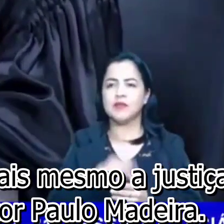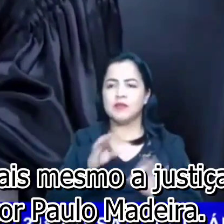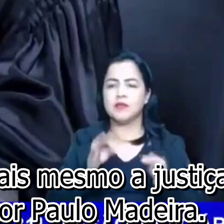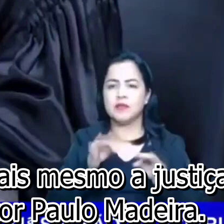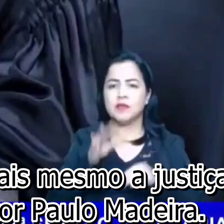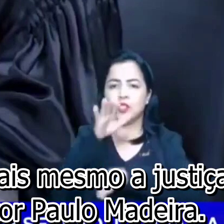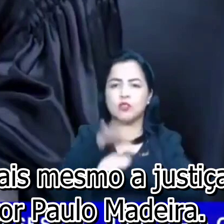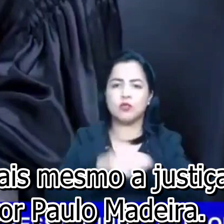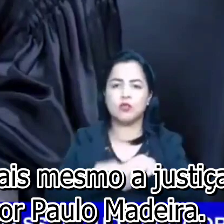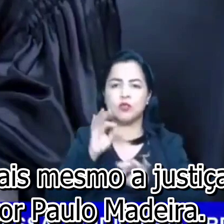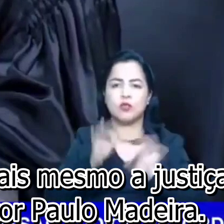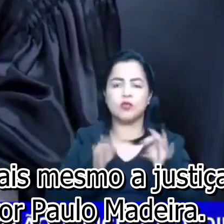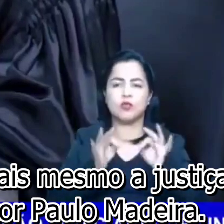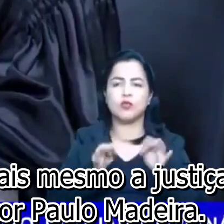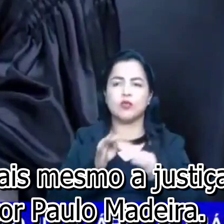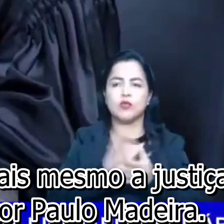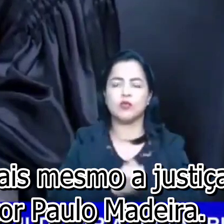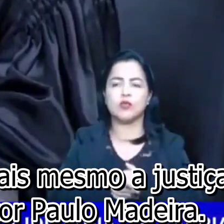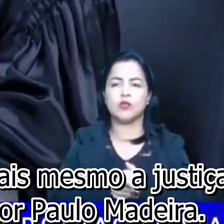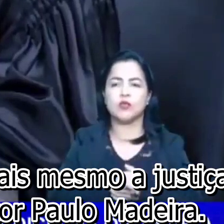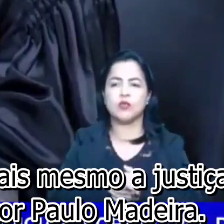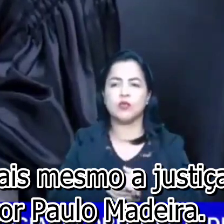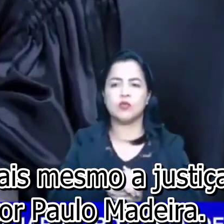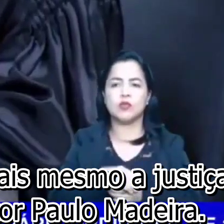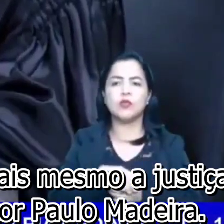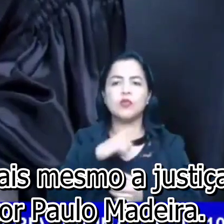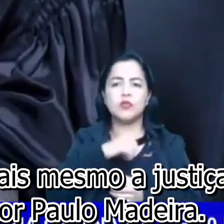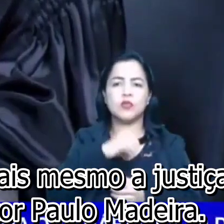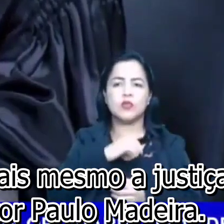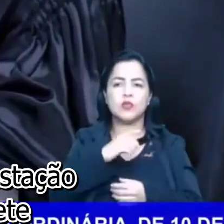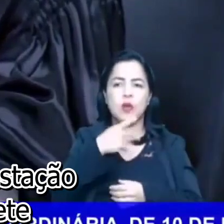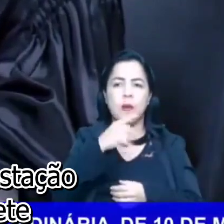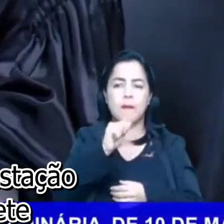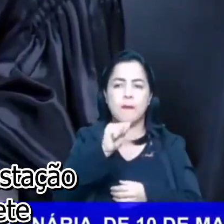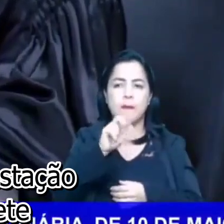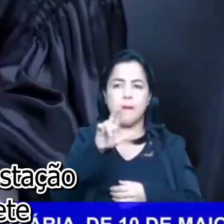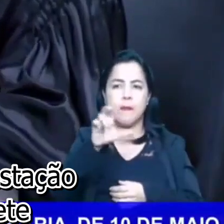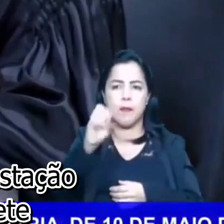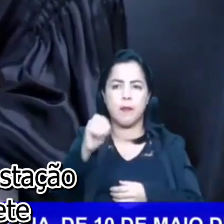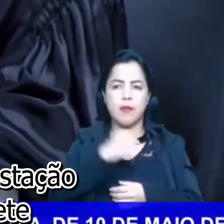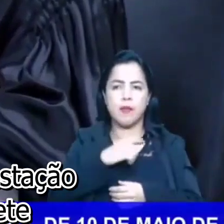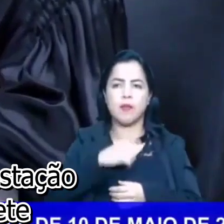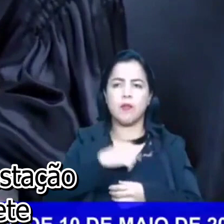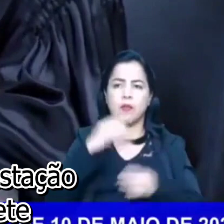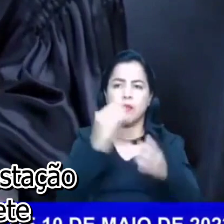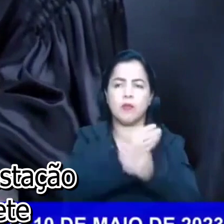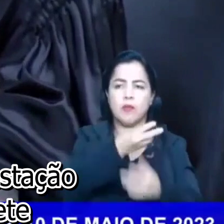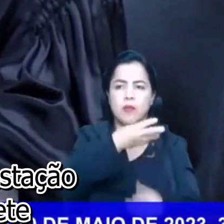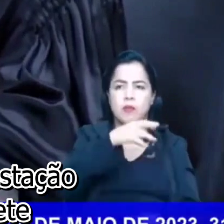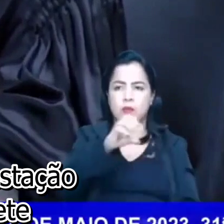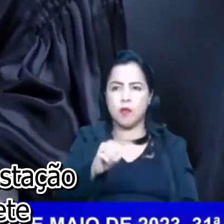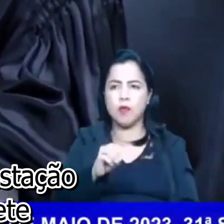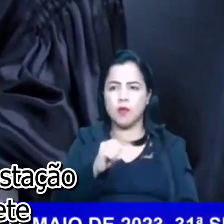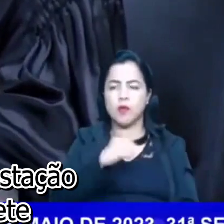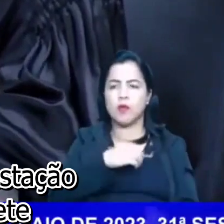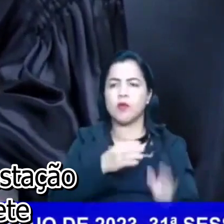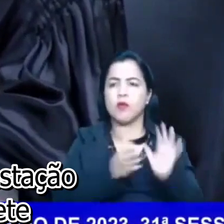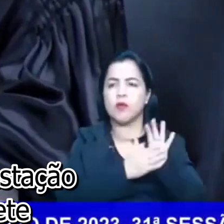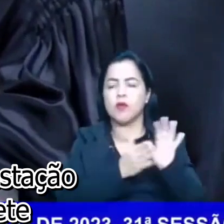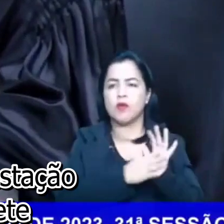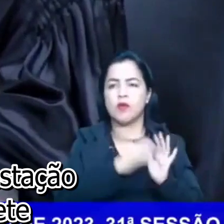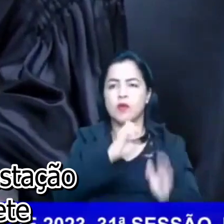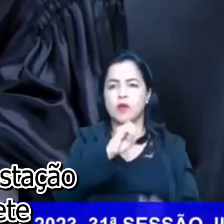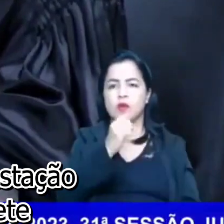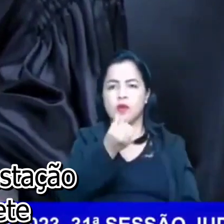Então, eu chamo em julgamento, doutor Hercílio e doutor Paulo Madeira, o processo número 30 da pauta, é a prestação de